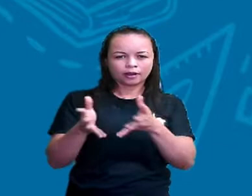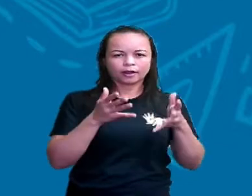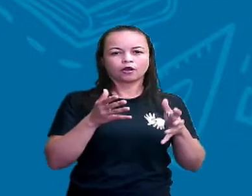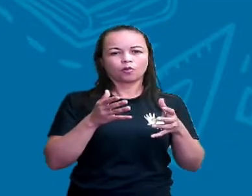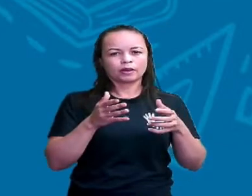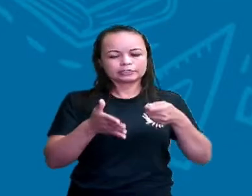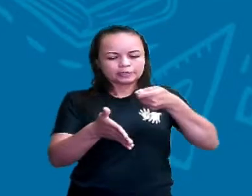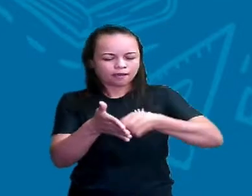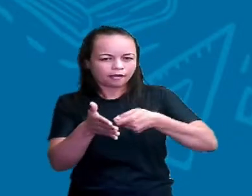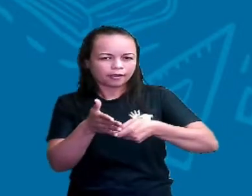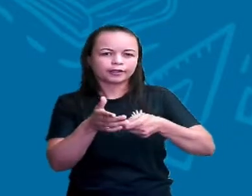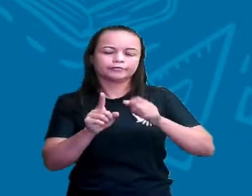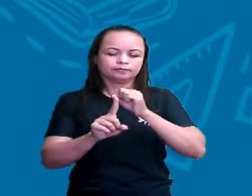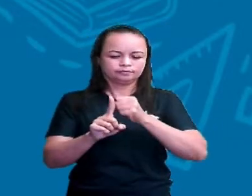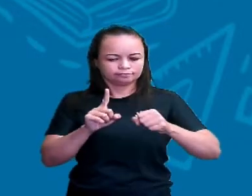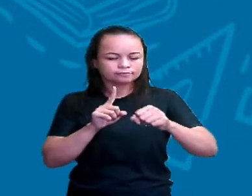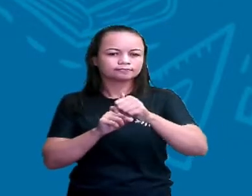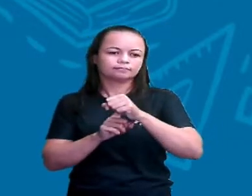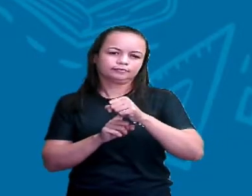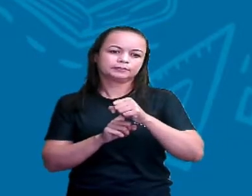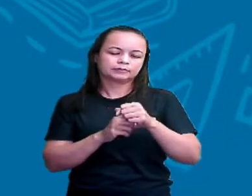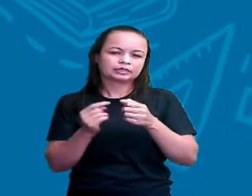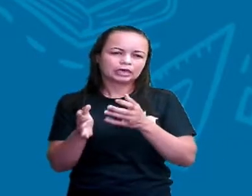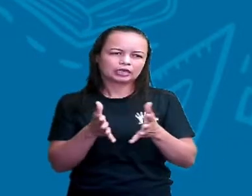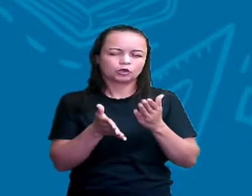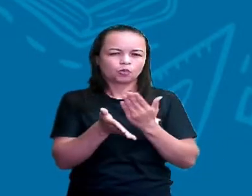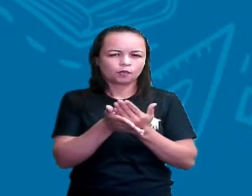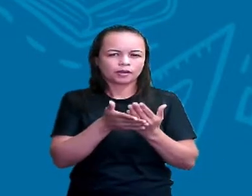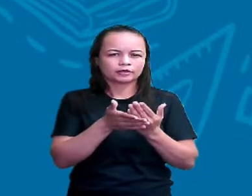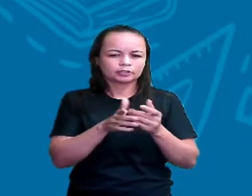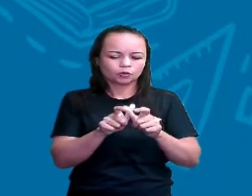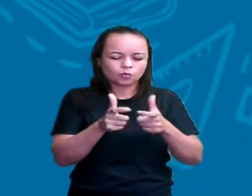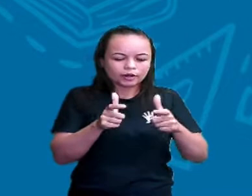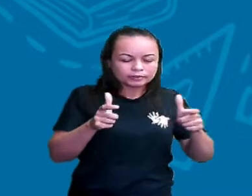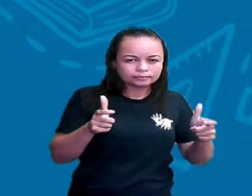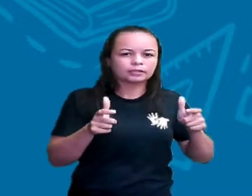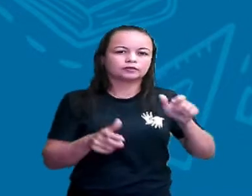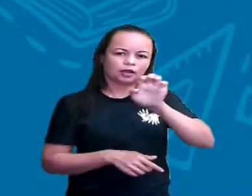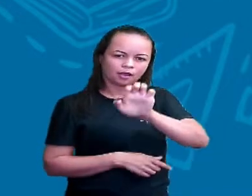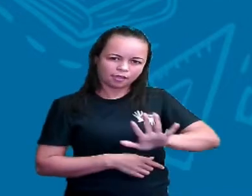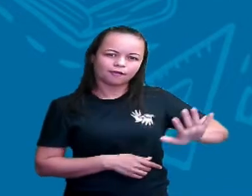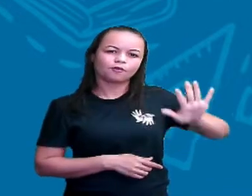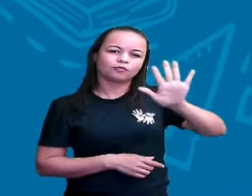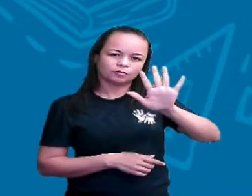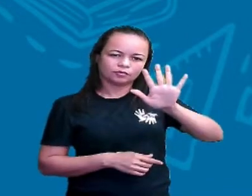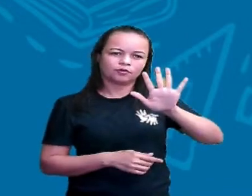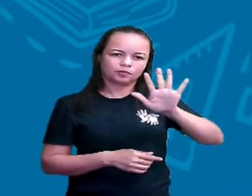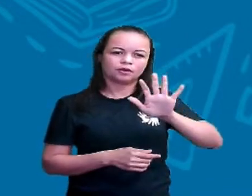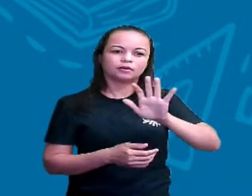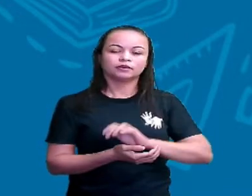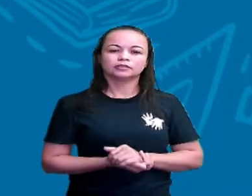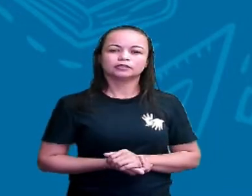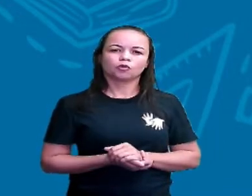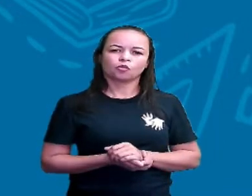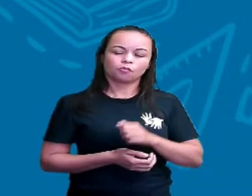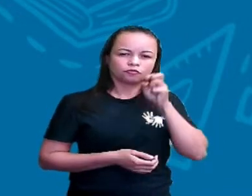sociedade, tá? E aí a gente tem o crescimento, né, o surgimento da Europa, né, como força aí, a